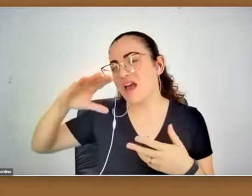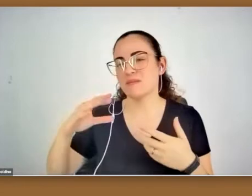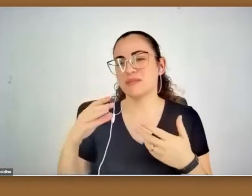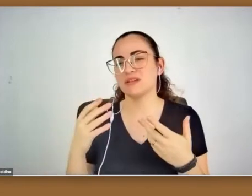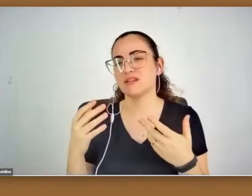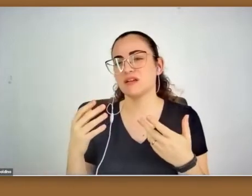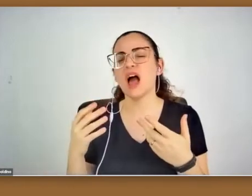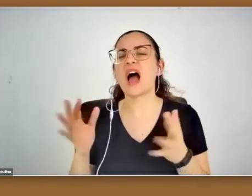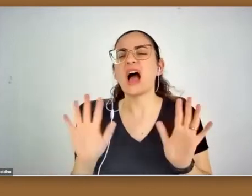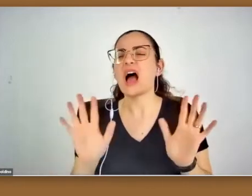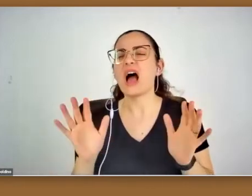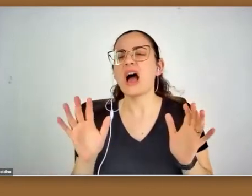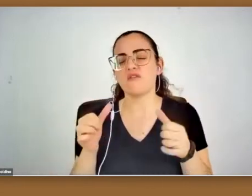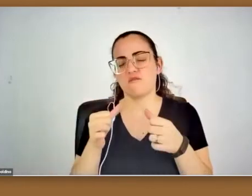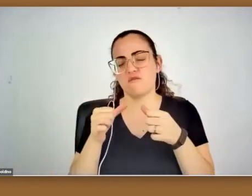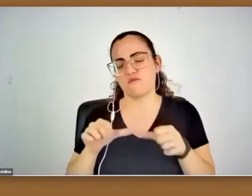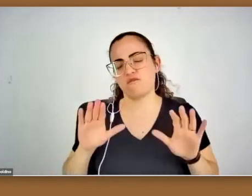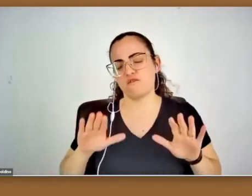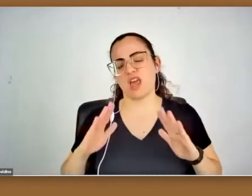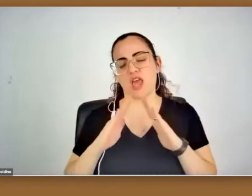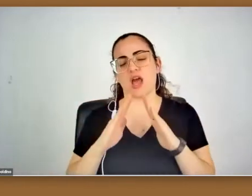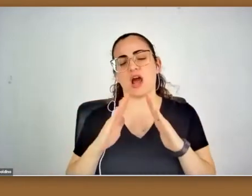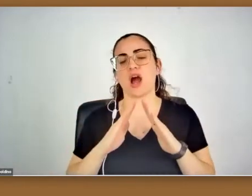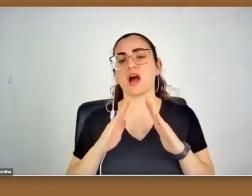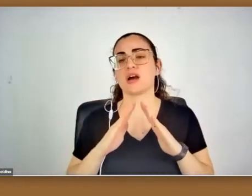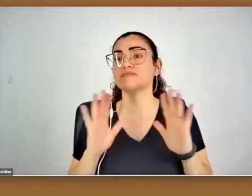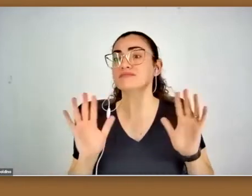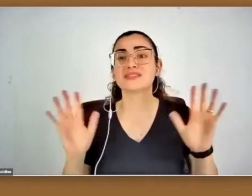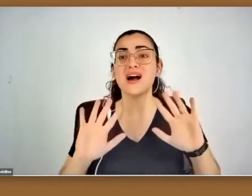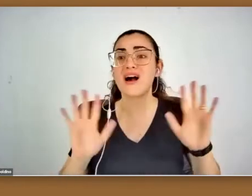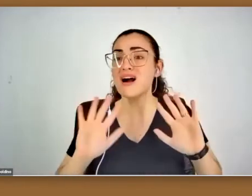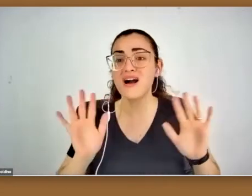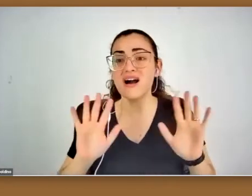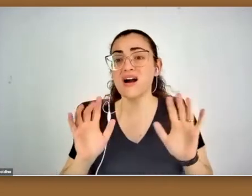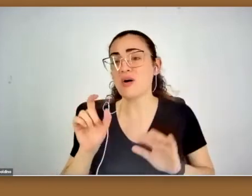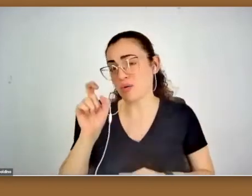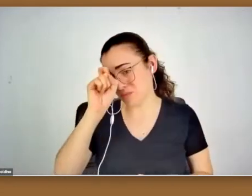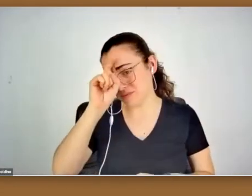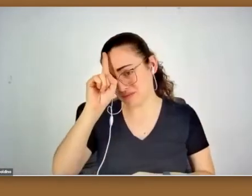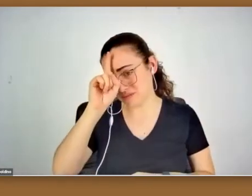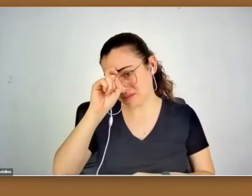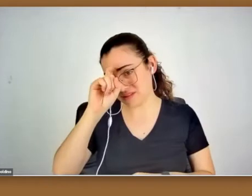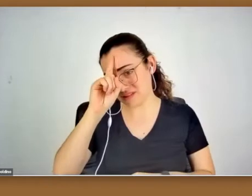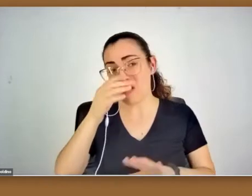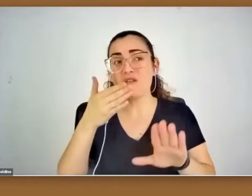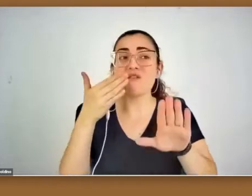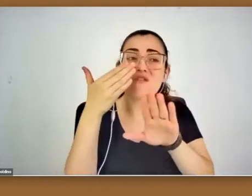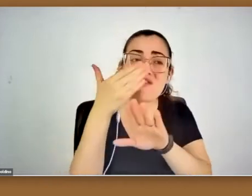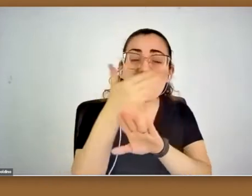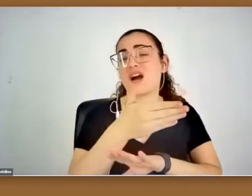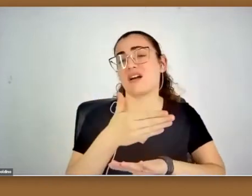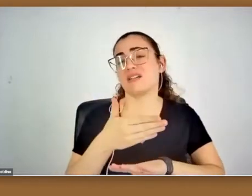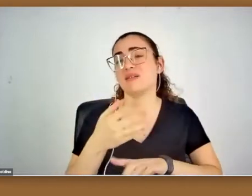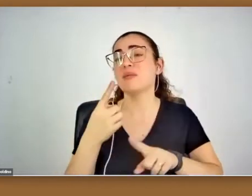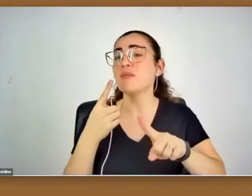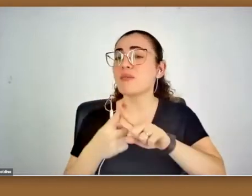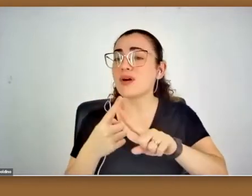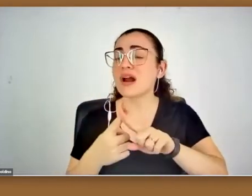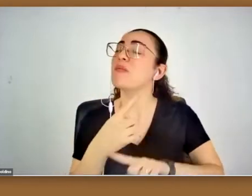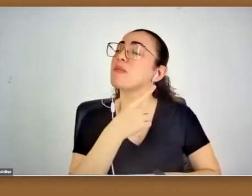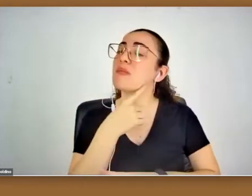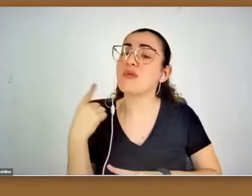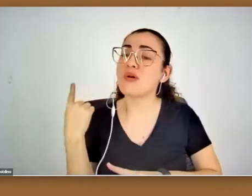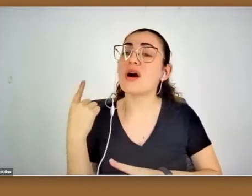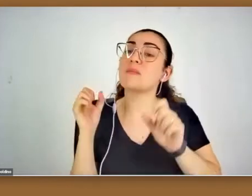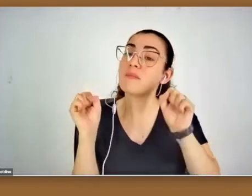por exemplo, a dengue, ela pode, a pessoa vir a óbito. Mas se você faz hidratação, você já evita que isso aconteça